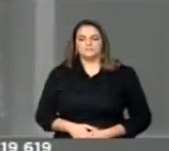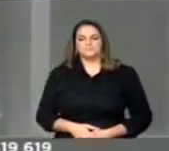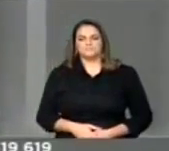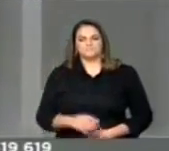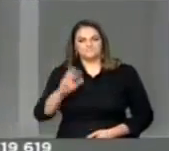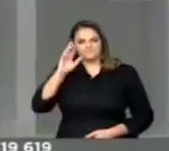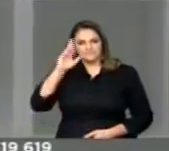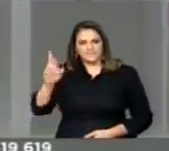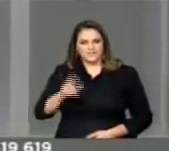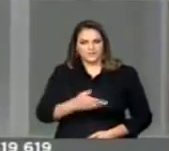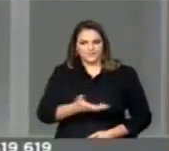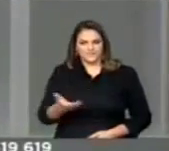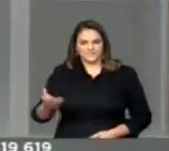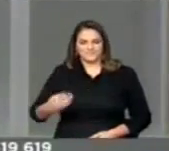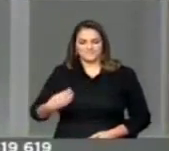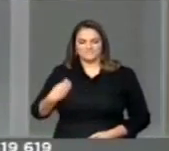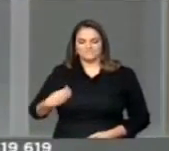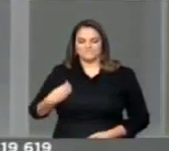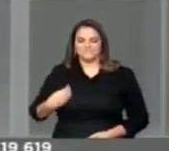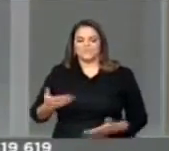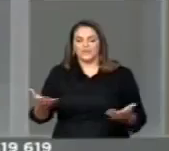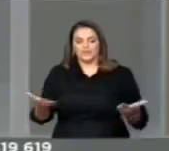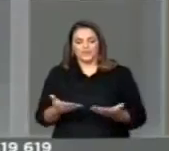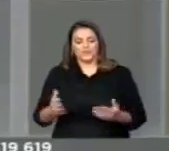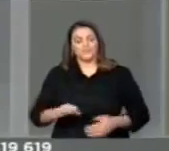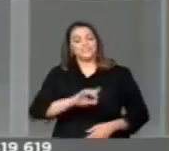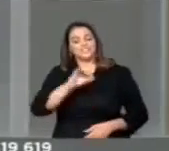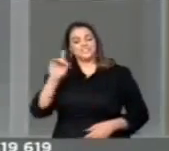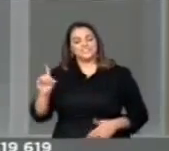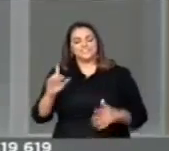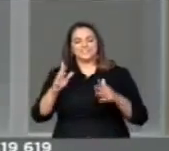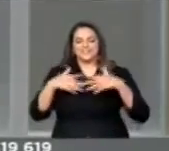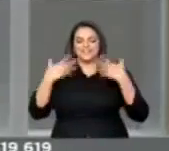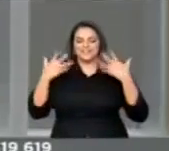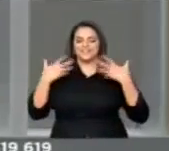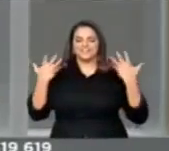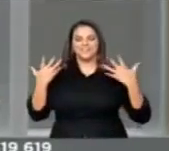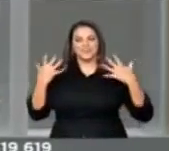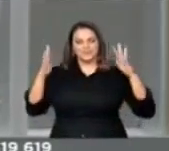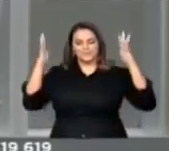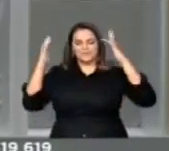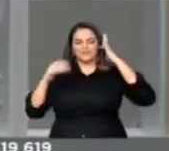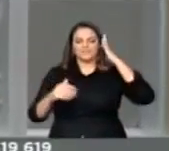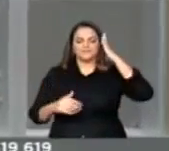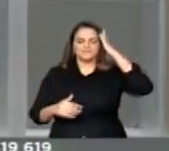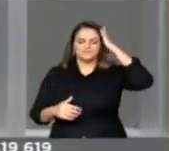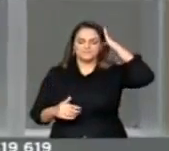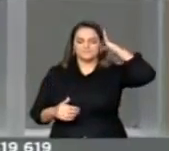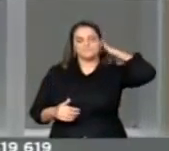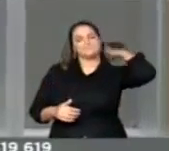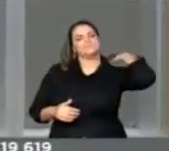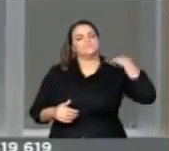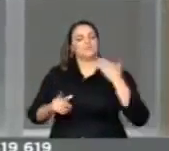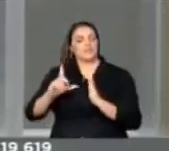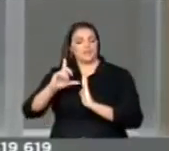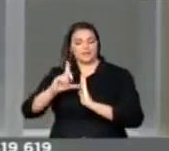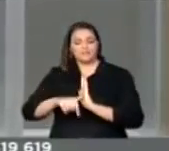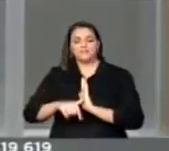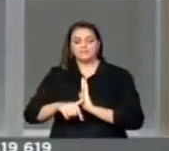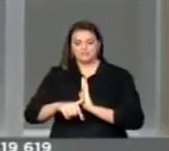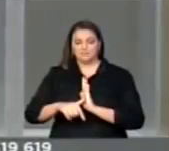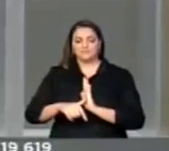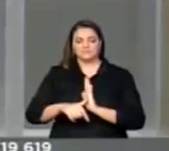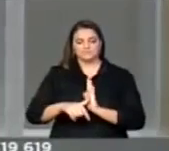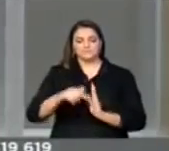dia para se comemorar. Tardio, peço ao som que levante, por favor. Tardia